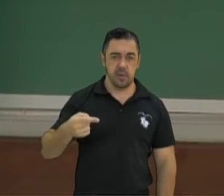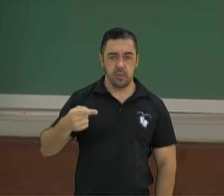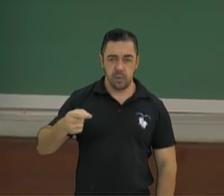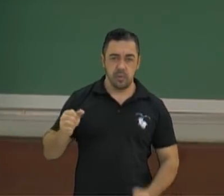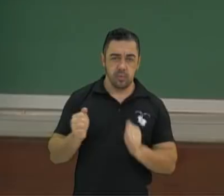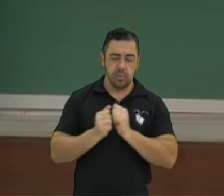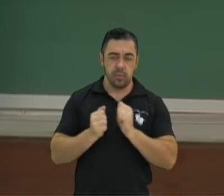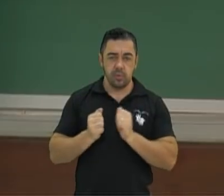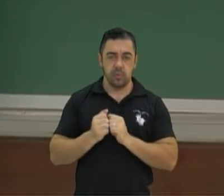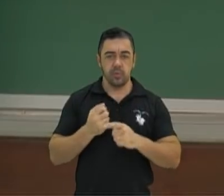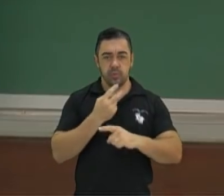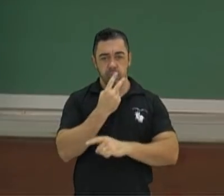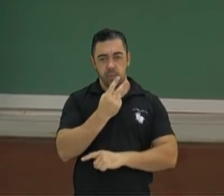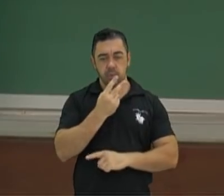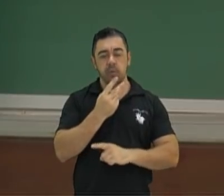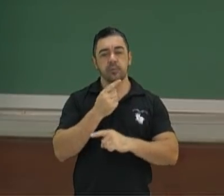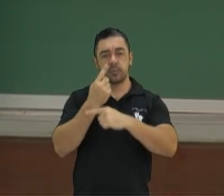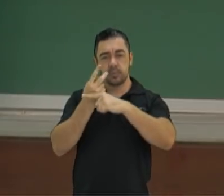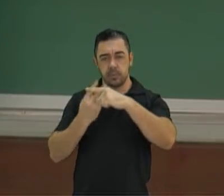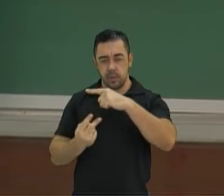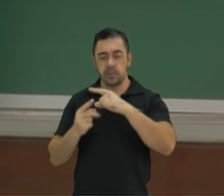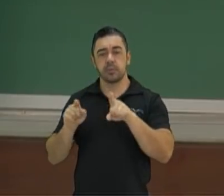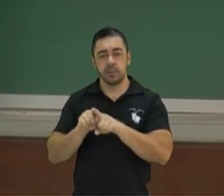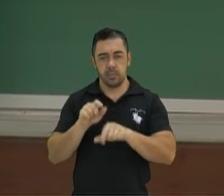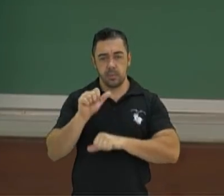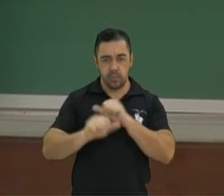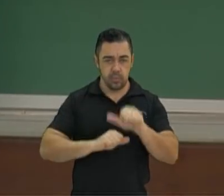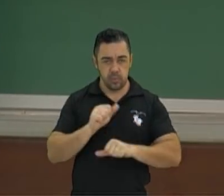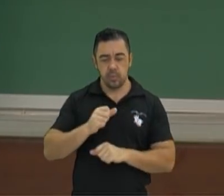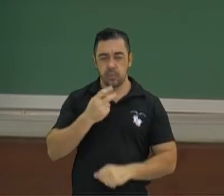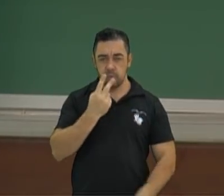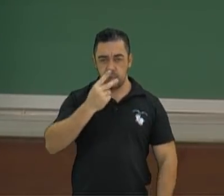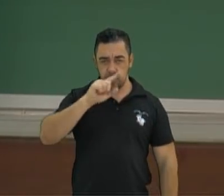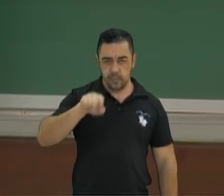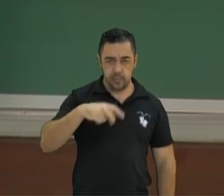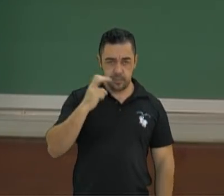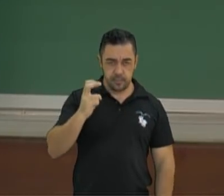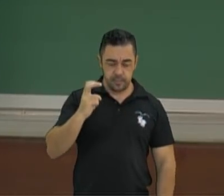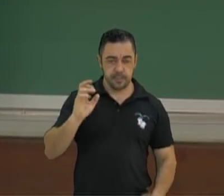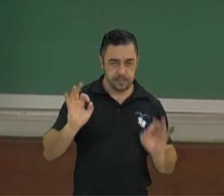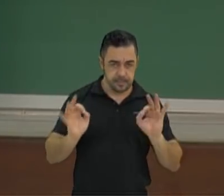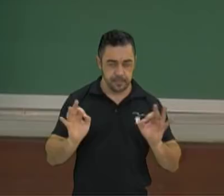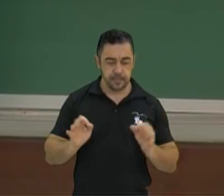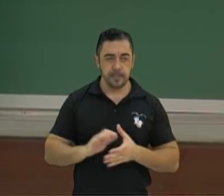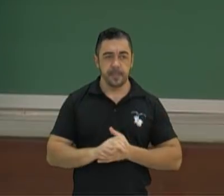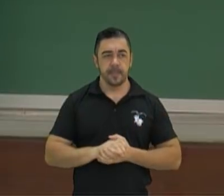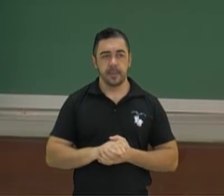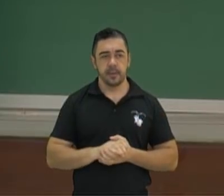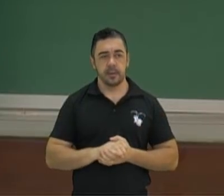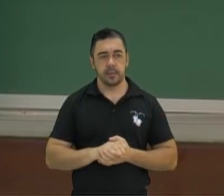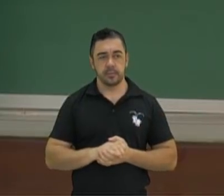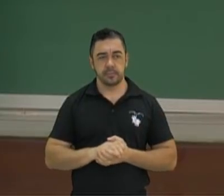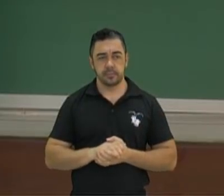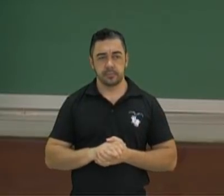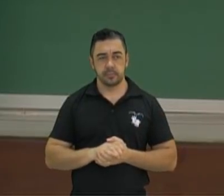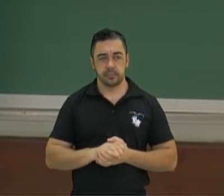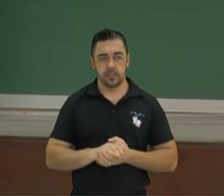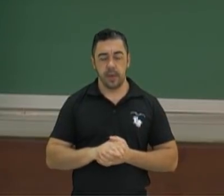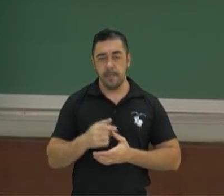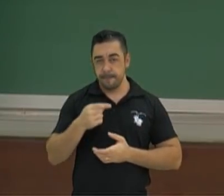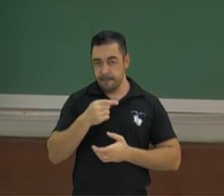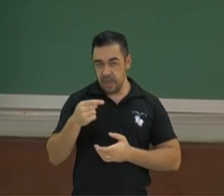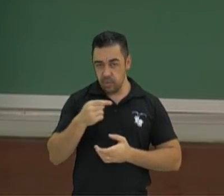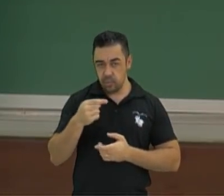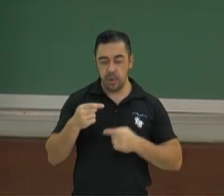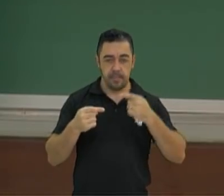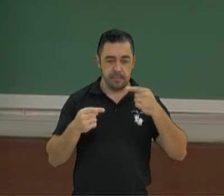esse 2,5 e transformou também na forma de número decimal, ok? E aqui é menos, tá,